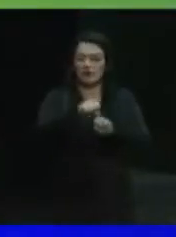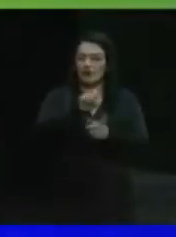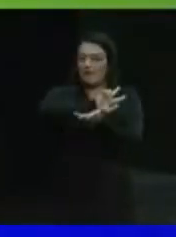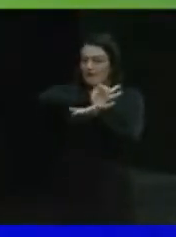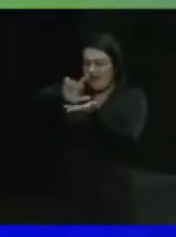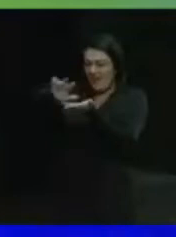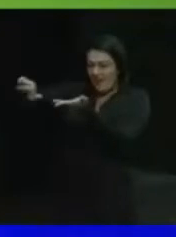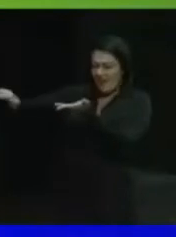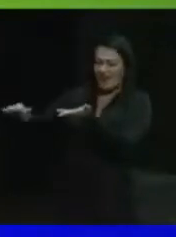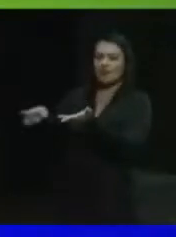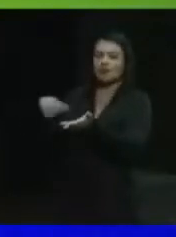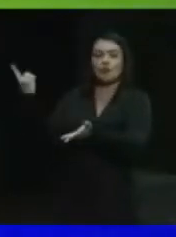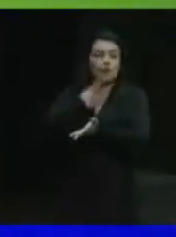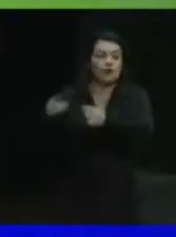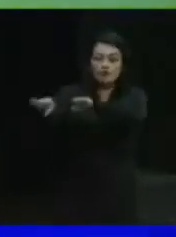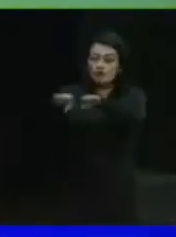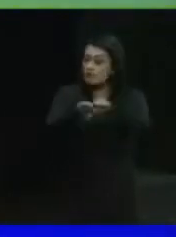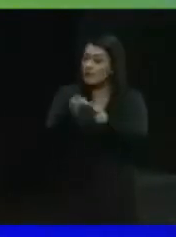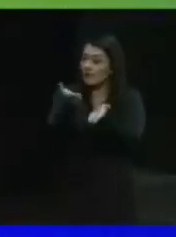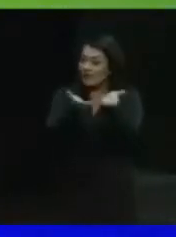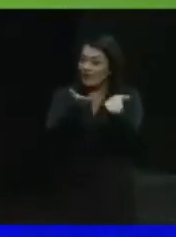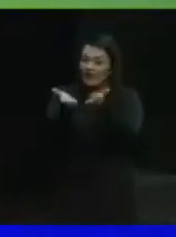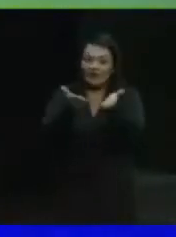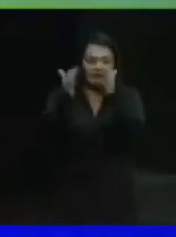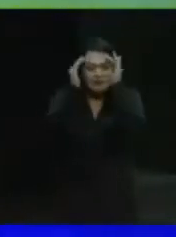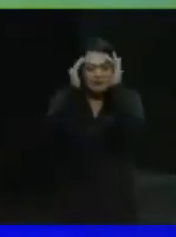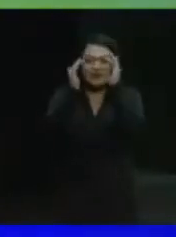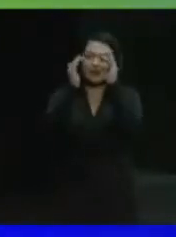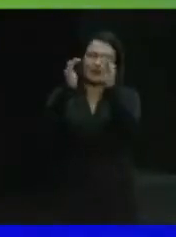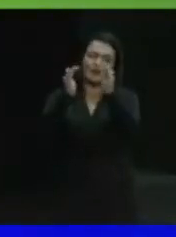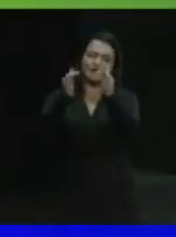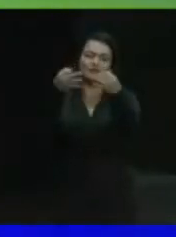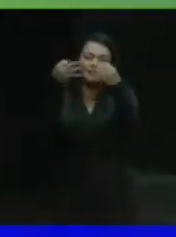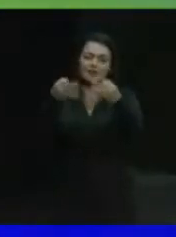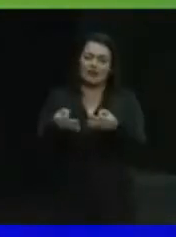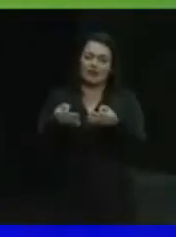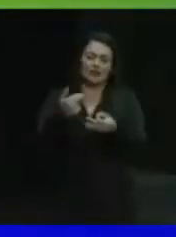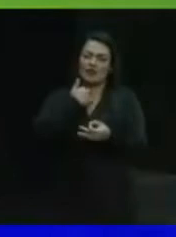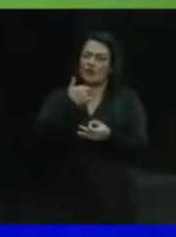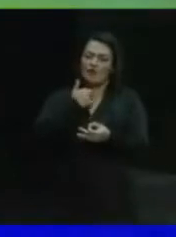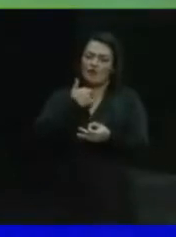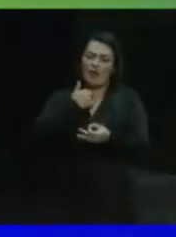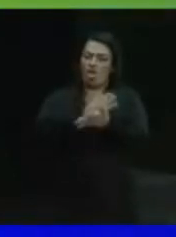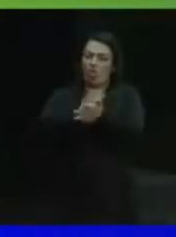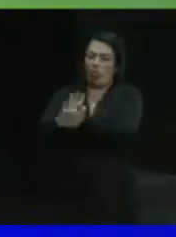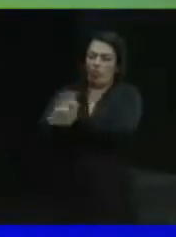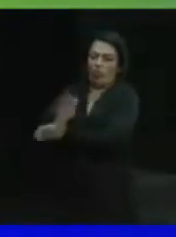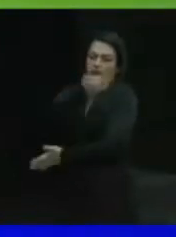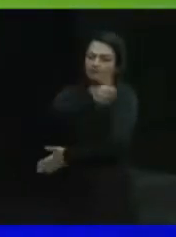plural, todos merecem ser tratados com respeito e sem qualquer forma de